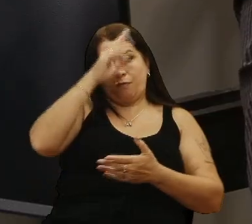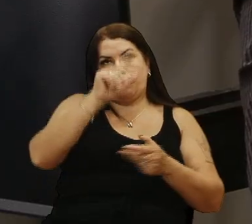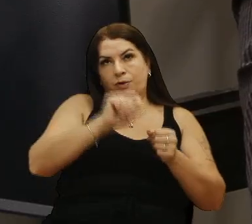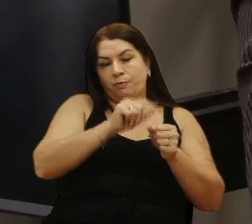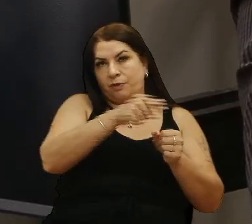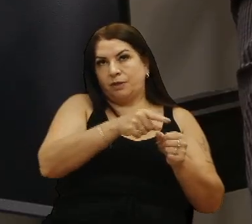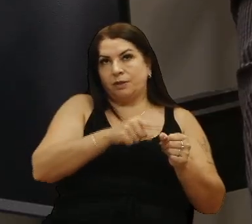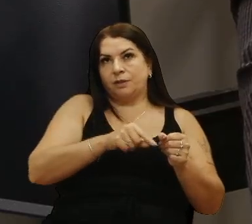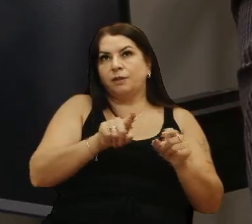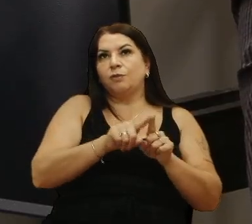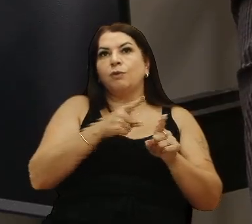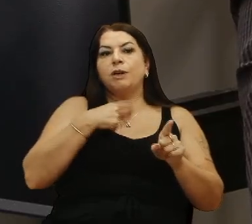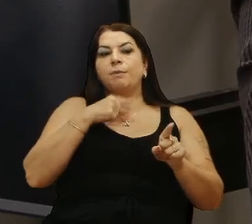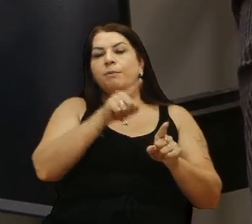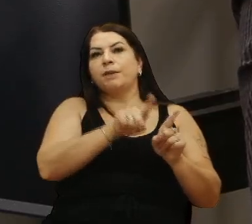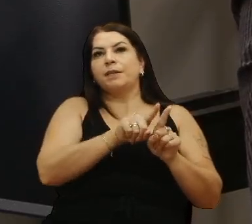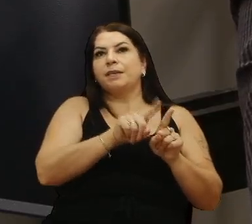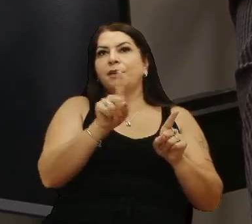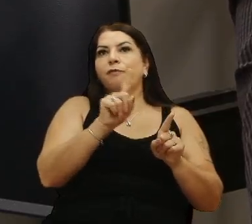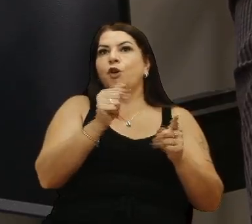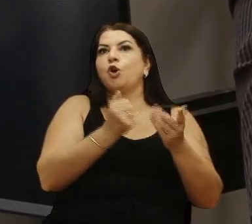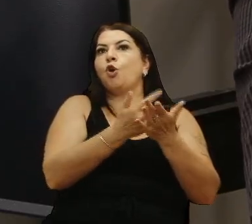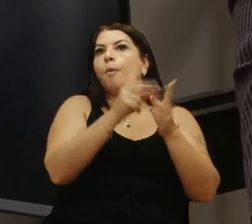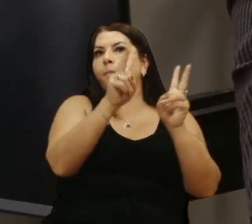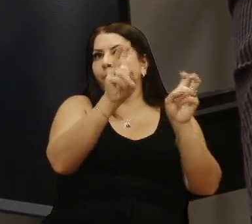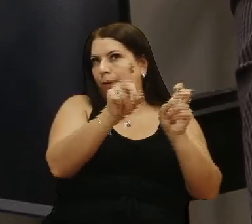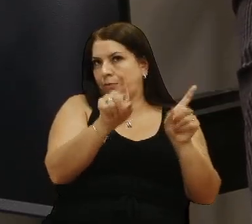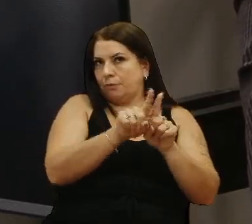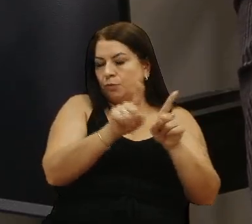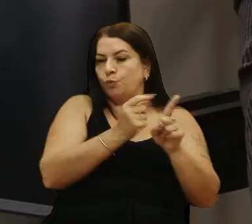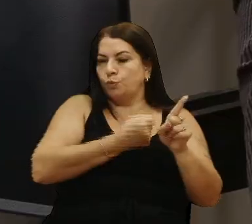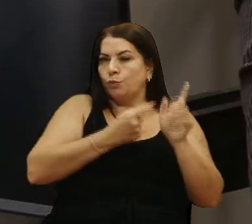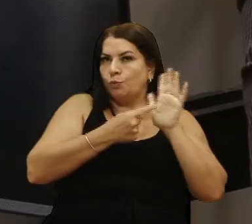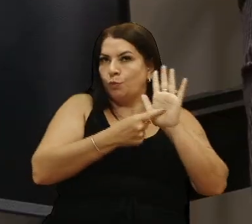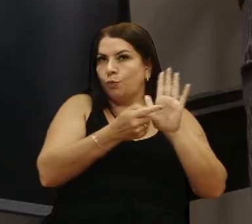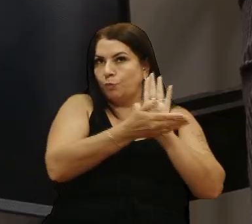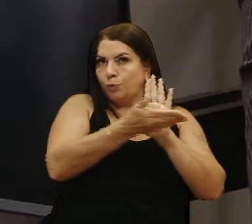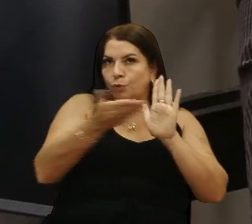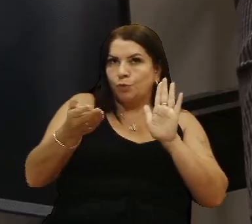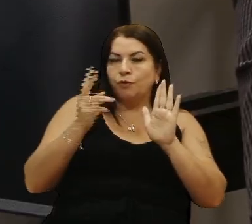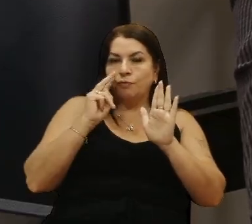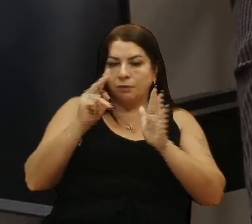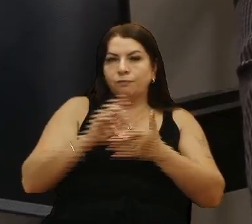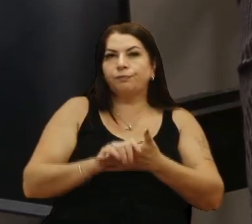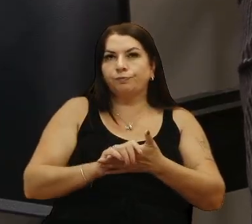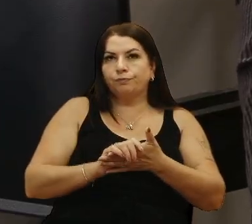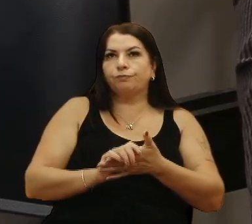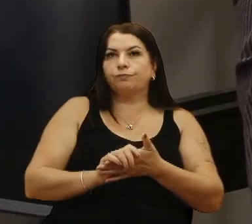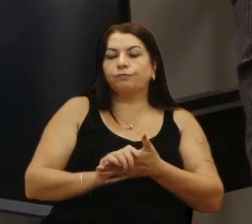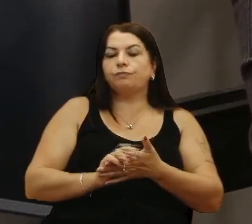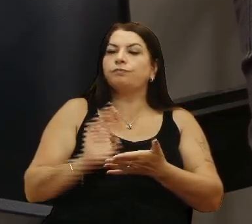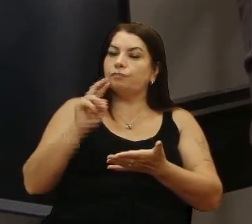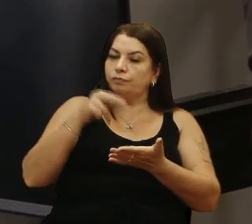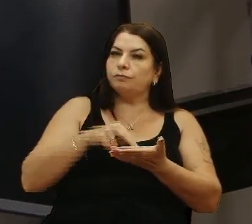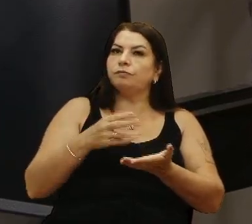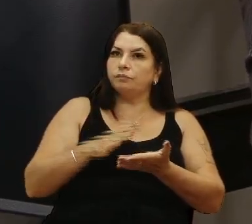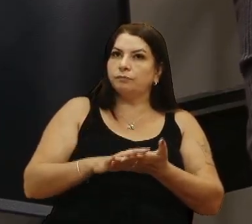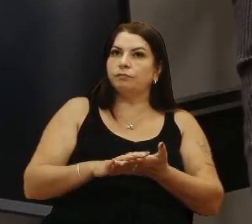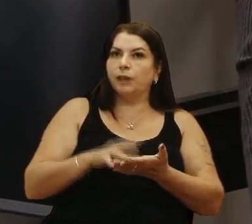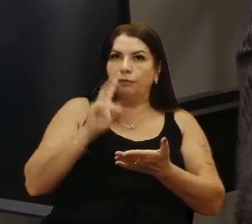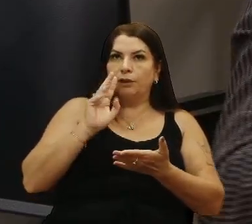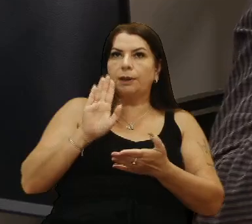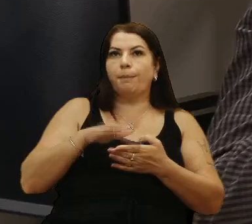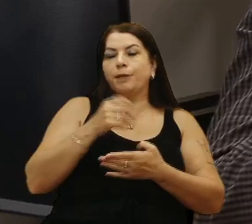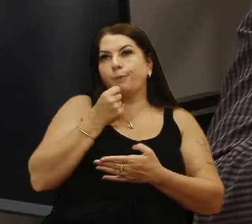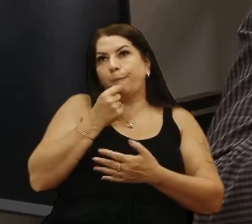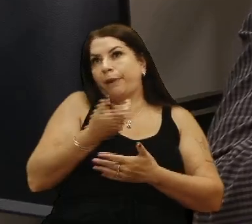adora bater nele, né? Então, acho que não foi comprado, e sim, os números estão aí para que todo mundo veja, né? Realmente, então, a gente vê mais uma